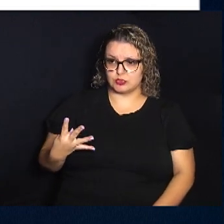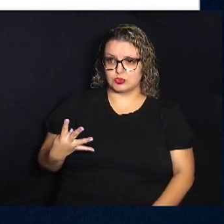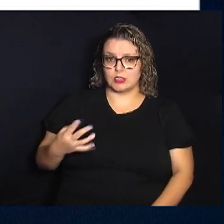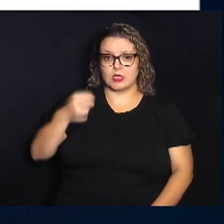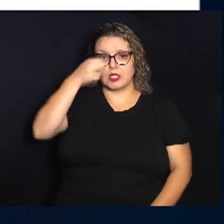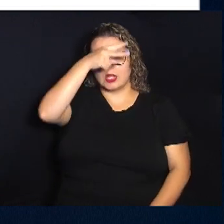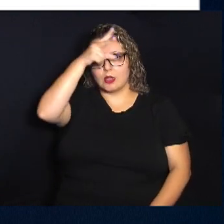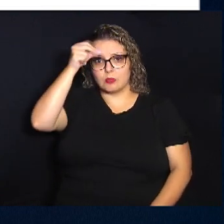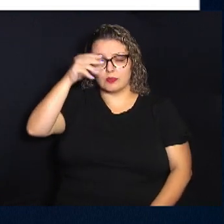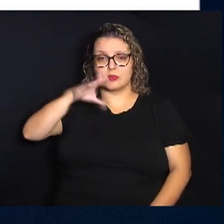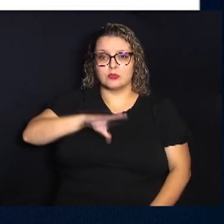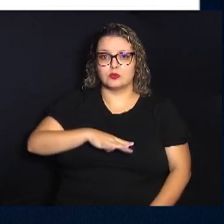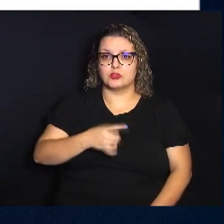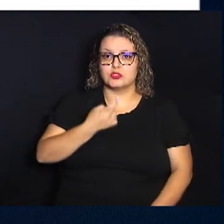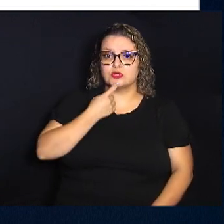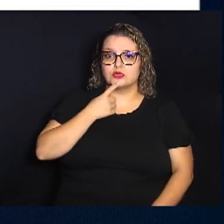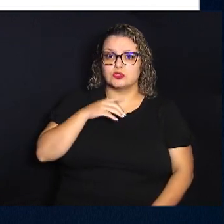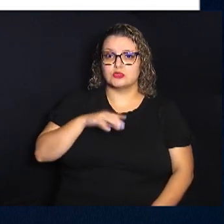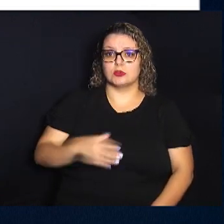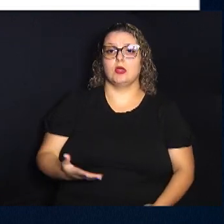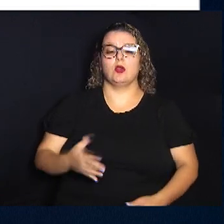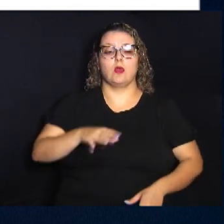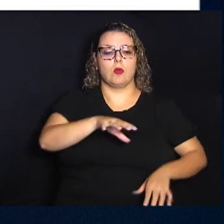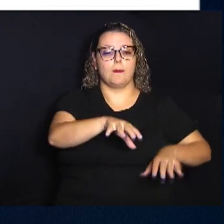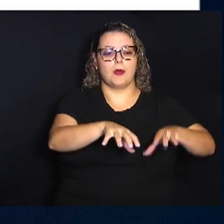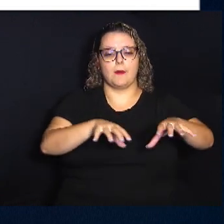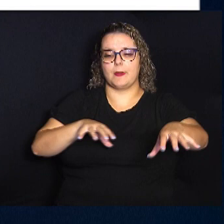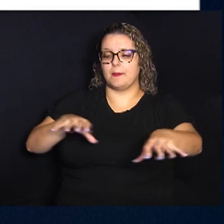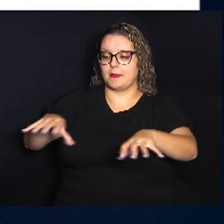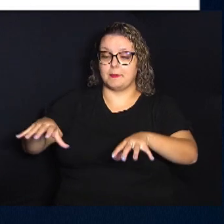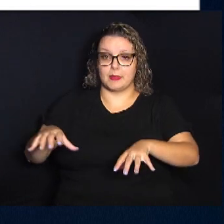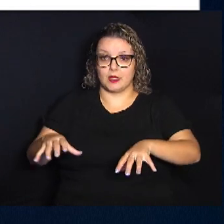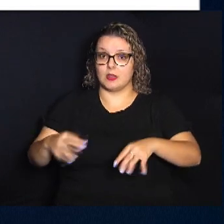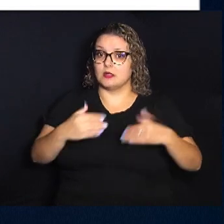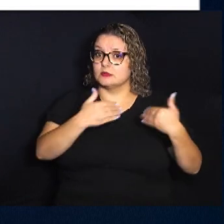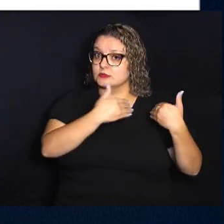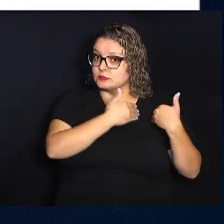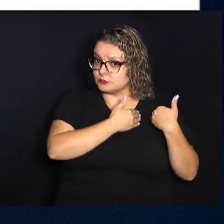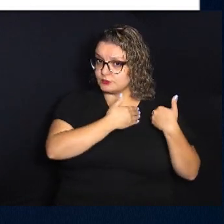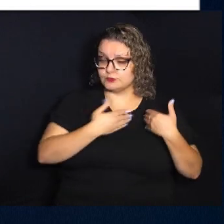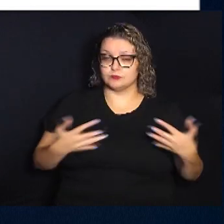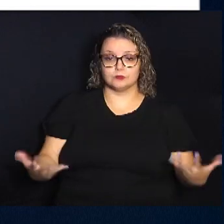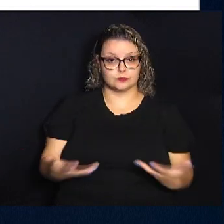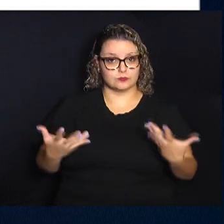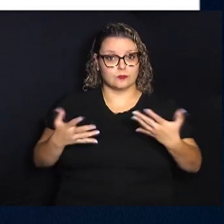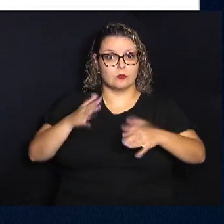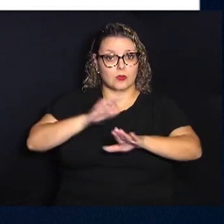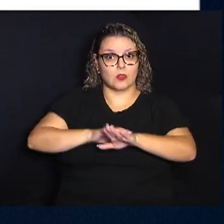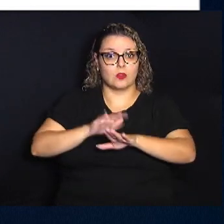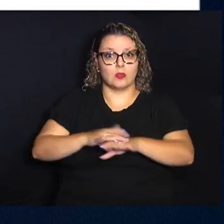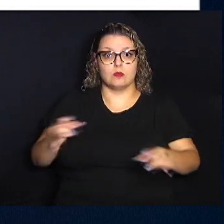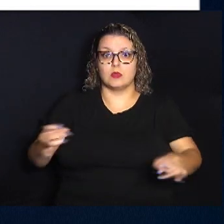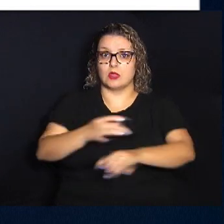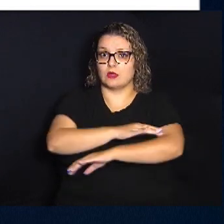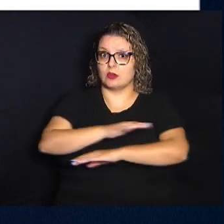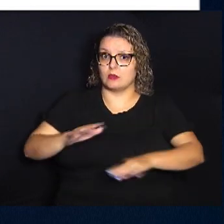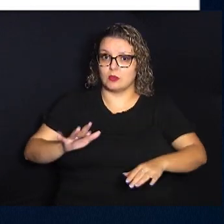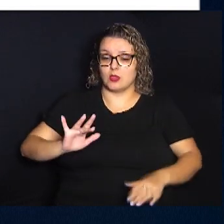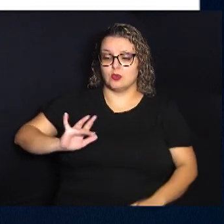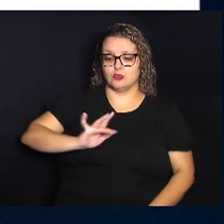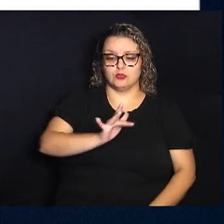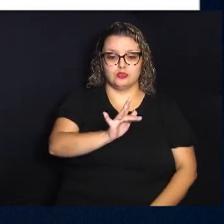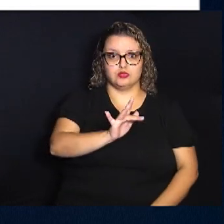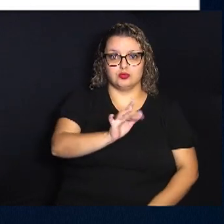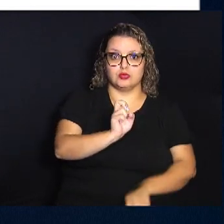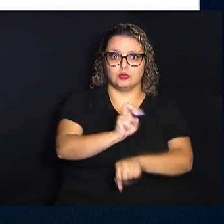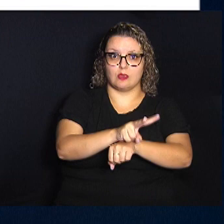Prefeitura Municipal acione os departamentos responsáveis para promover ações de combate ao mosquito transmissor da